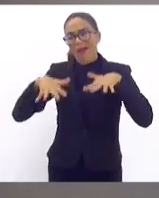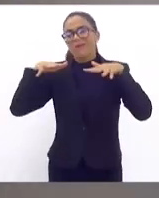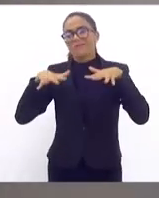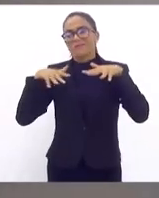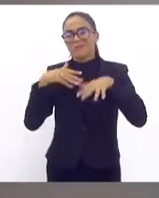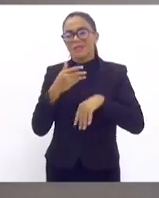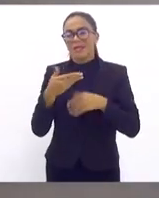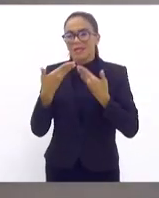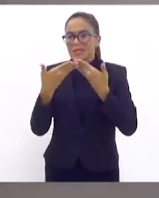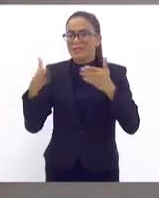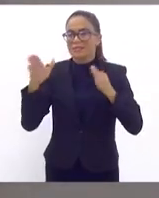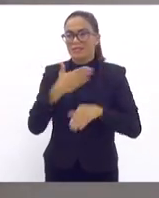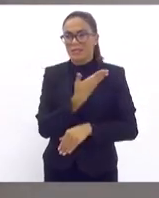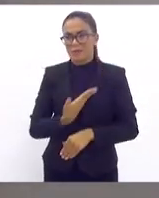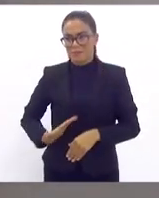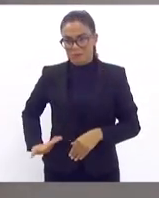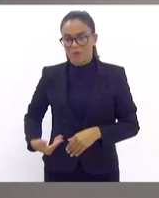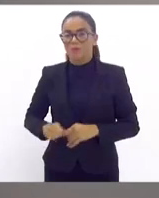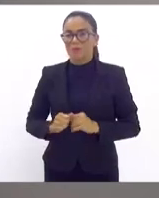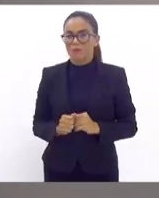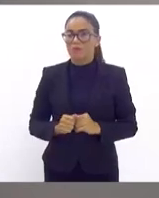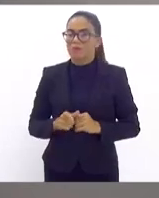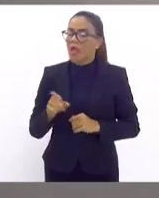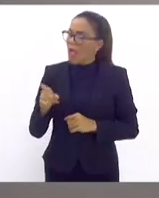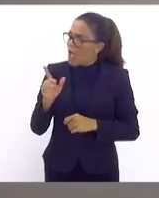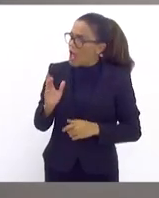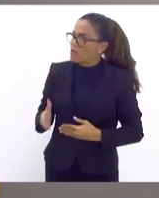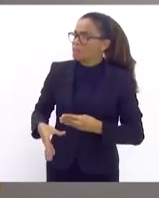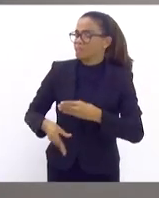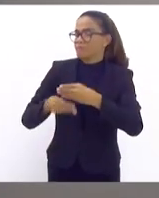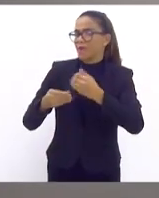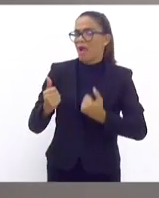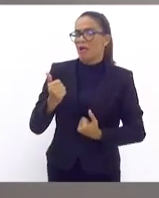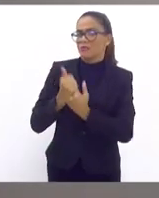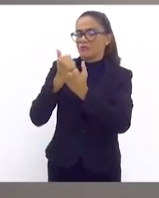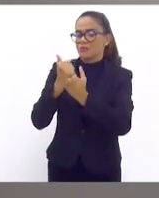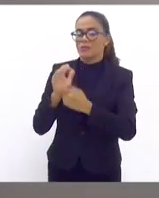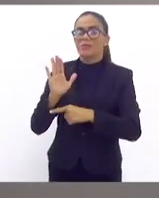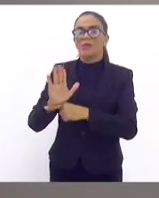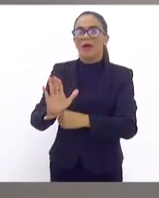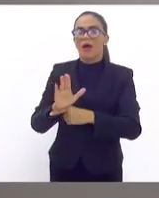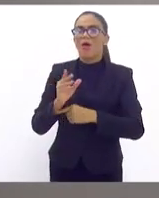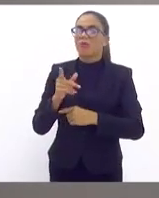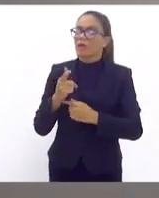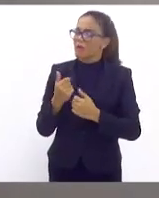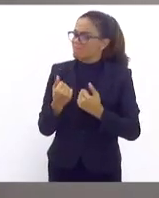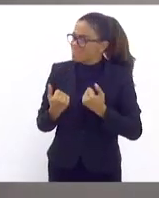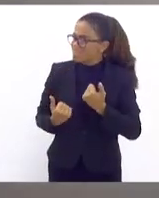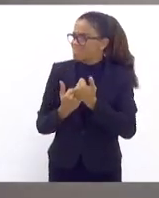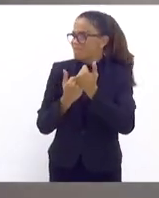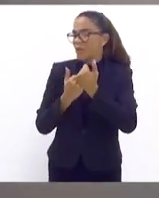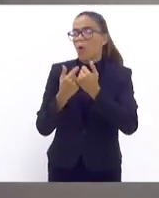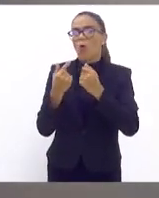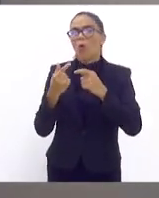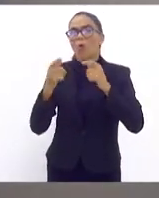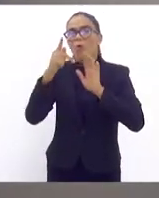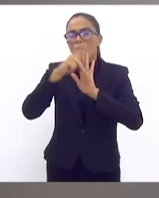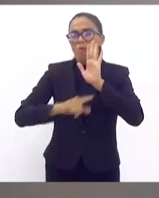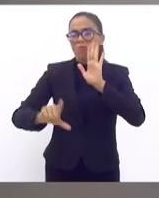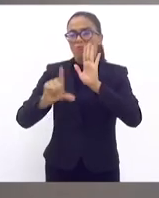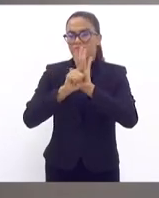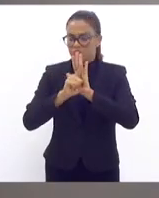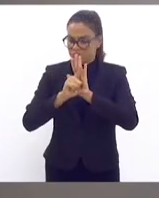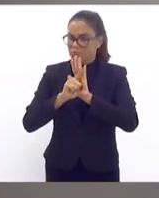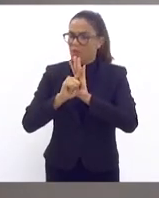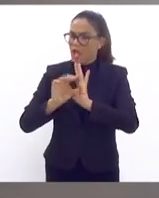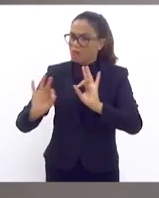culmina, né, no acúmulo e no resultado que só vai ajudar a reforçar e reverberar um projeto que é